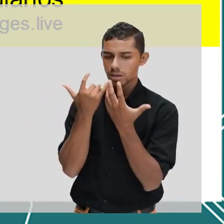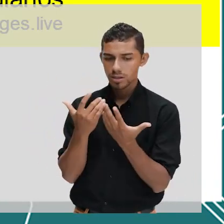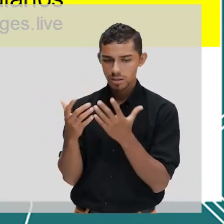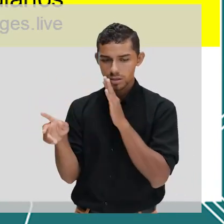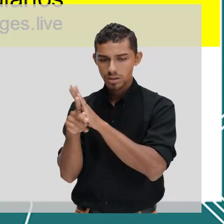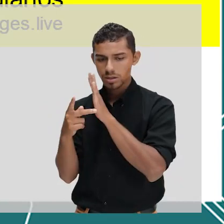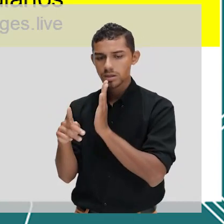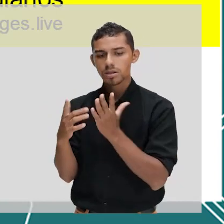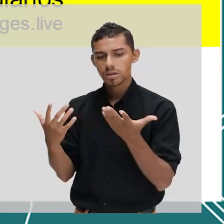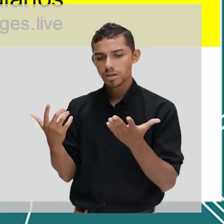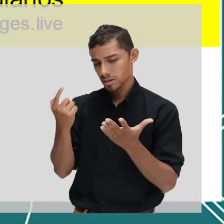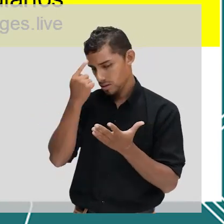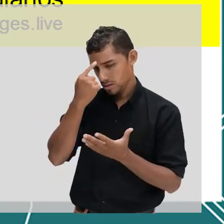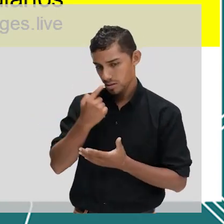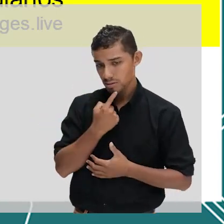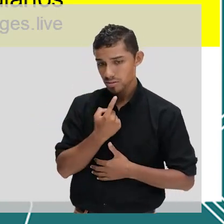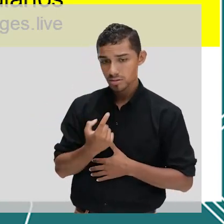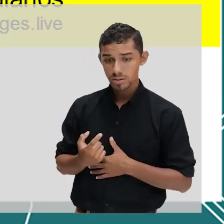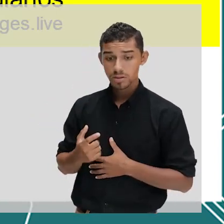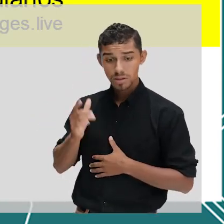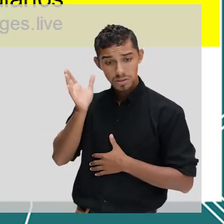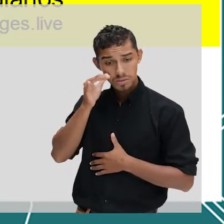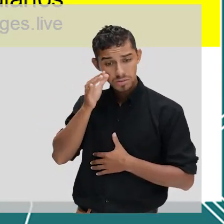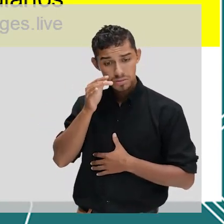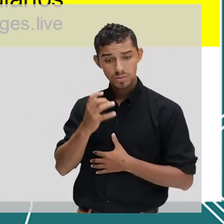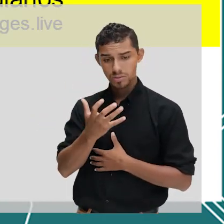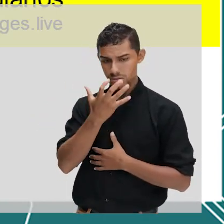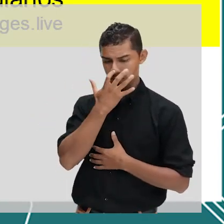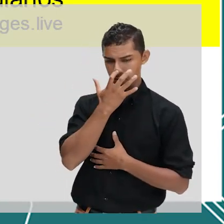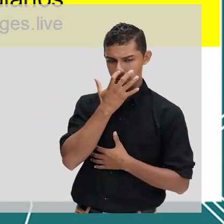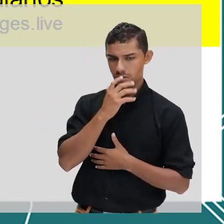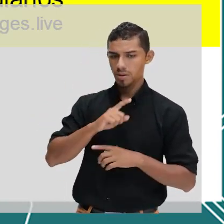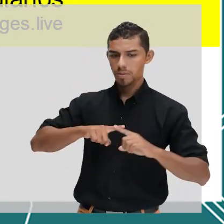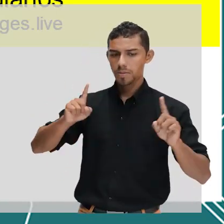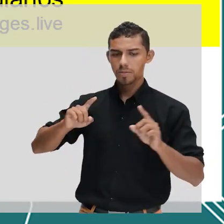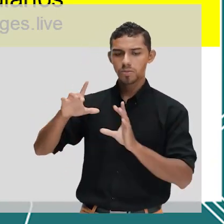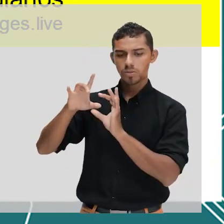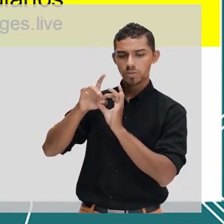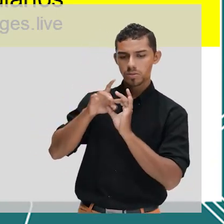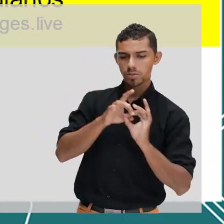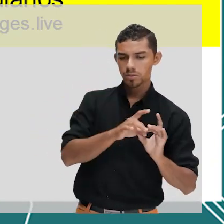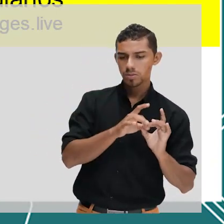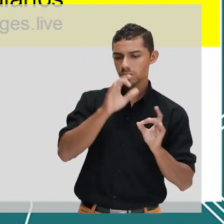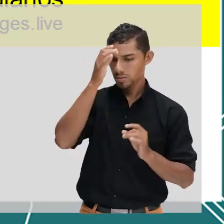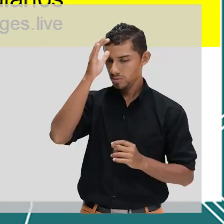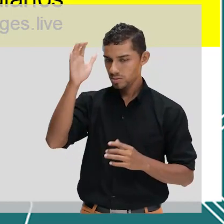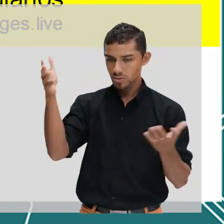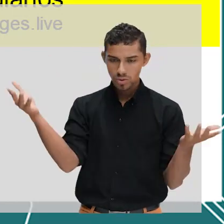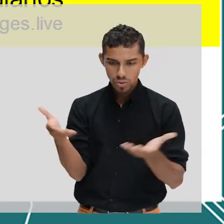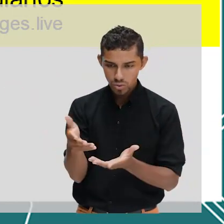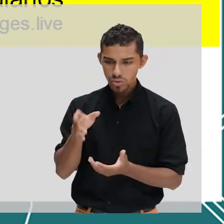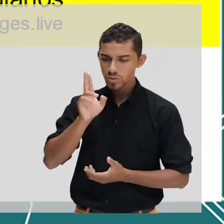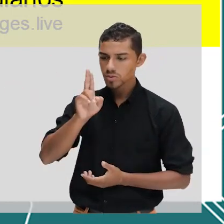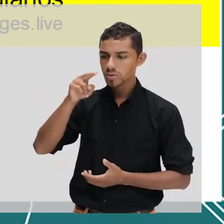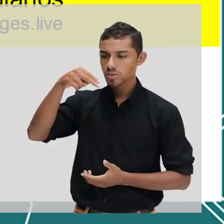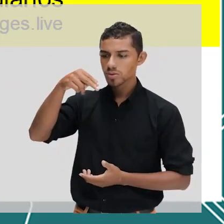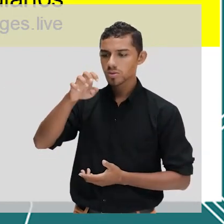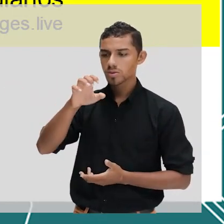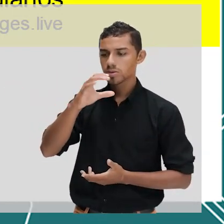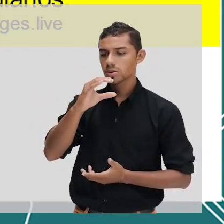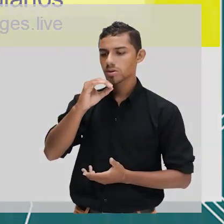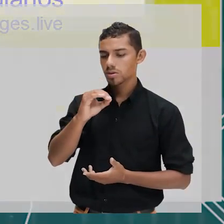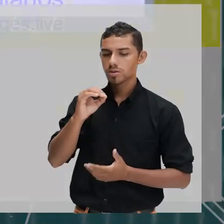só, as figuras são extremamente interessantes. Mas o contexto cultural, que é hoje patrimônio material cultural da